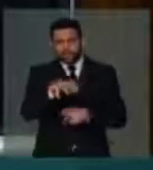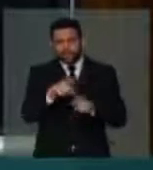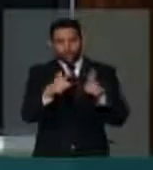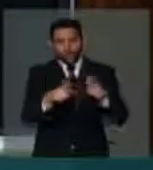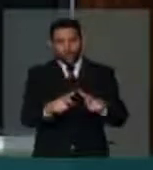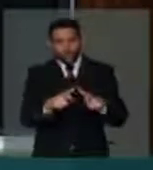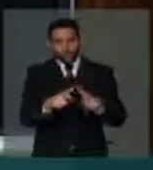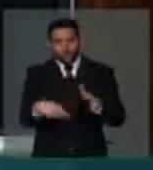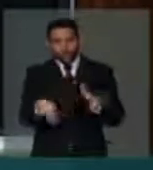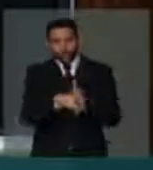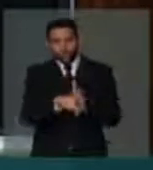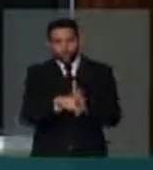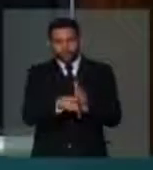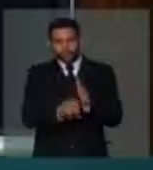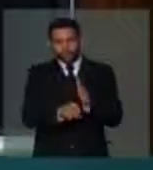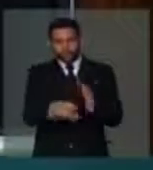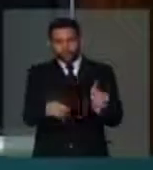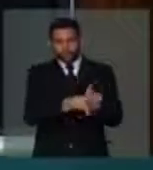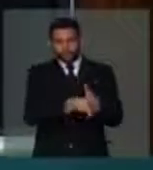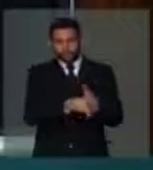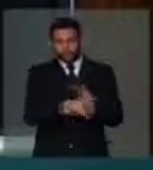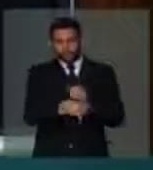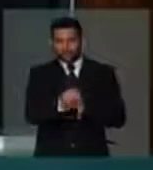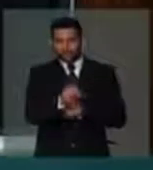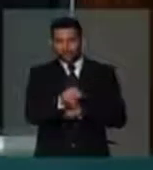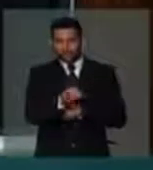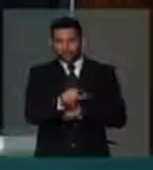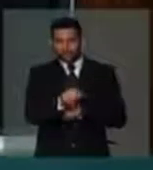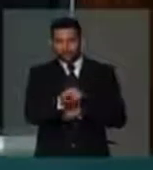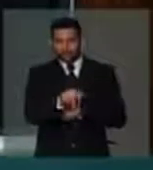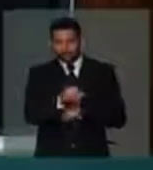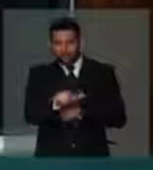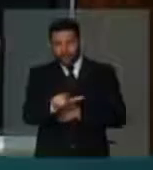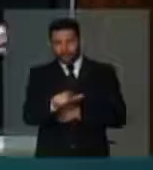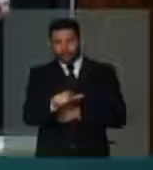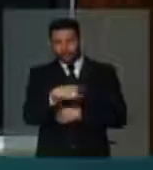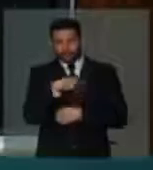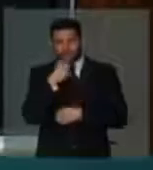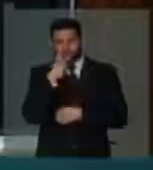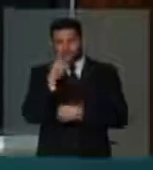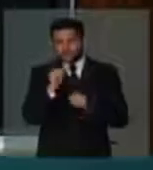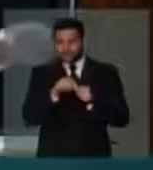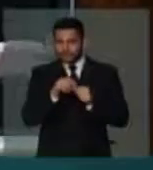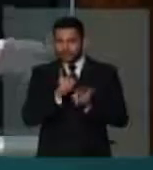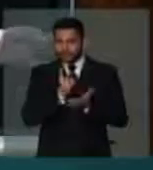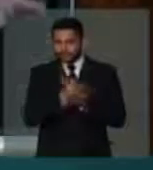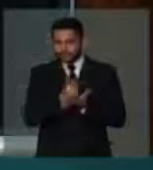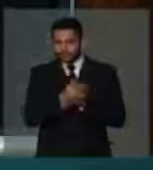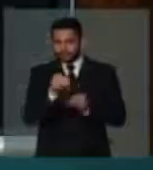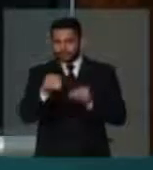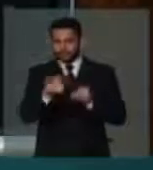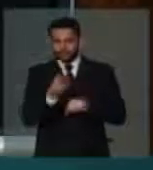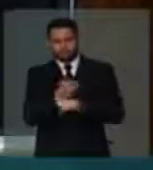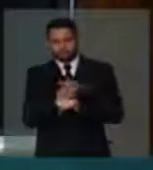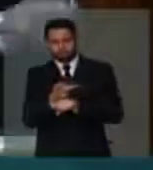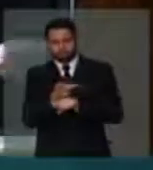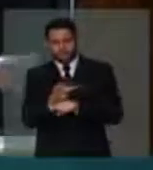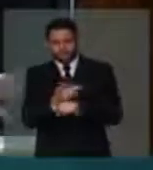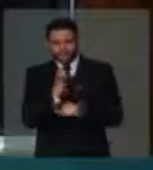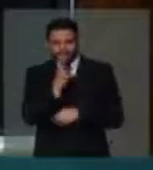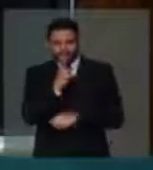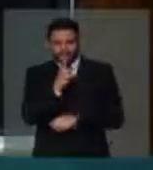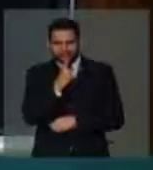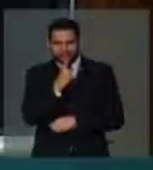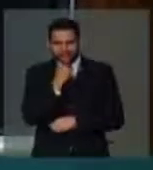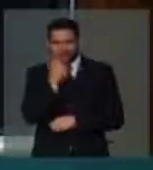áreas remanescentes e pertencentes aos Guarani Kaiowá. Mas esse processo de demarcação é lento, é vagaroso,